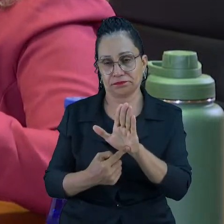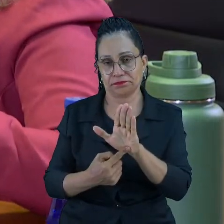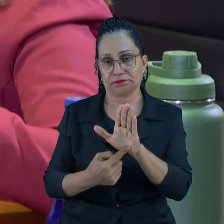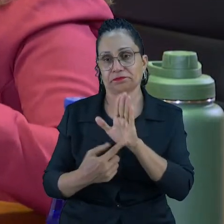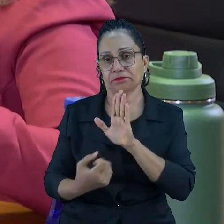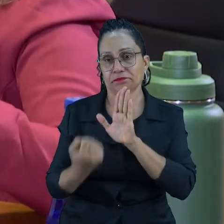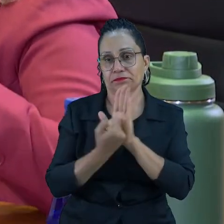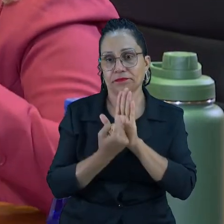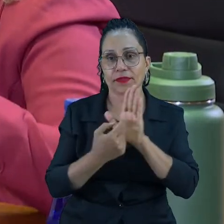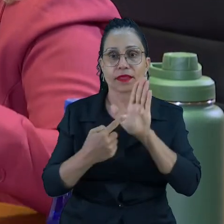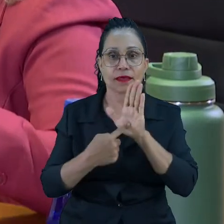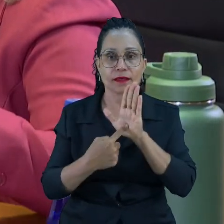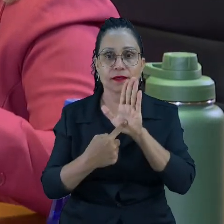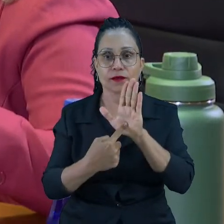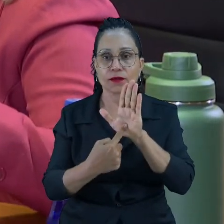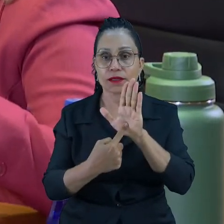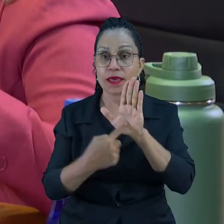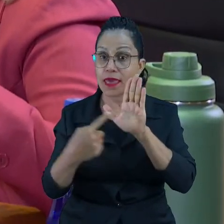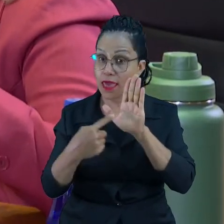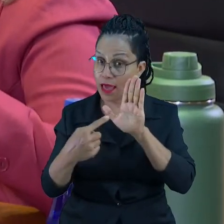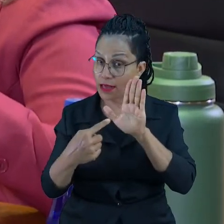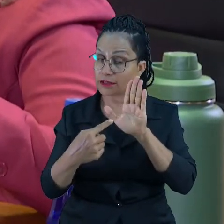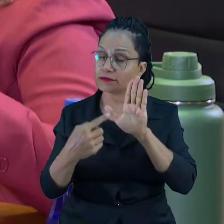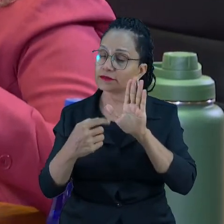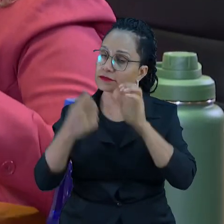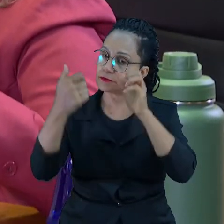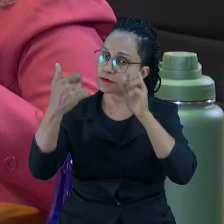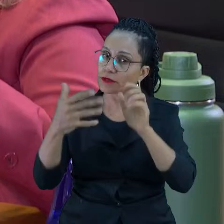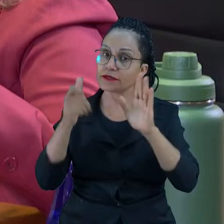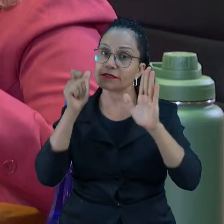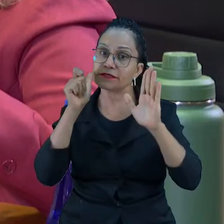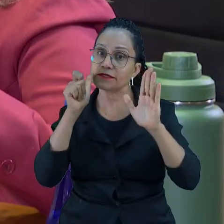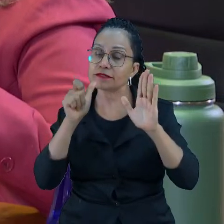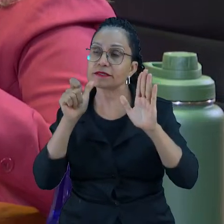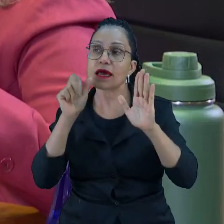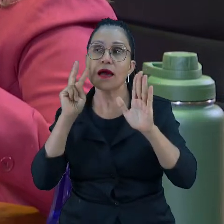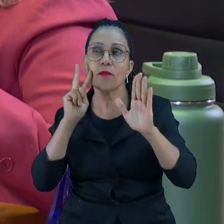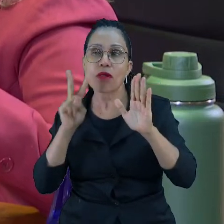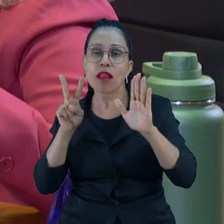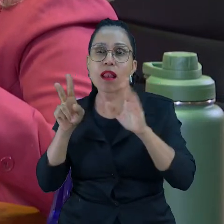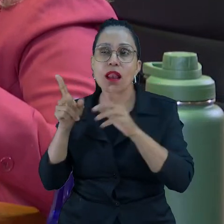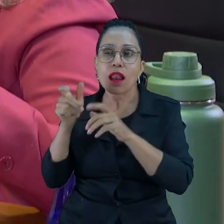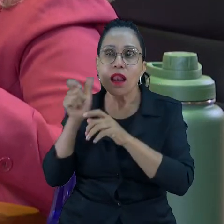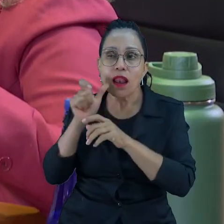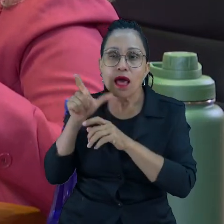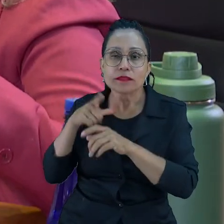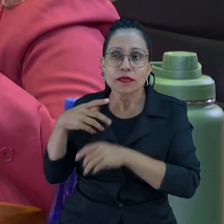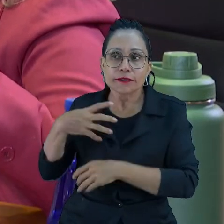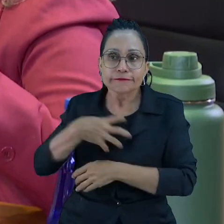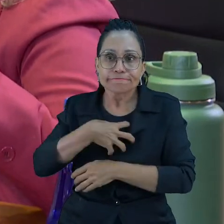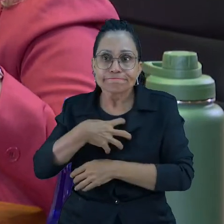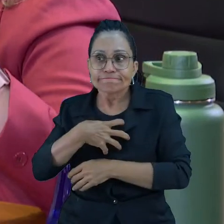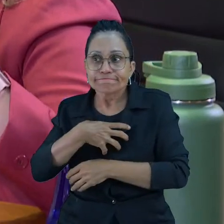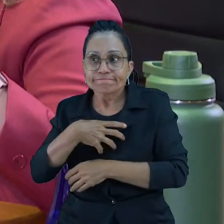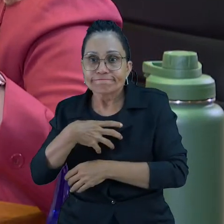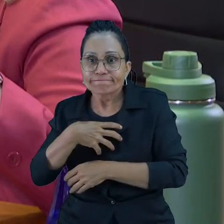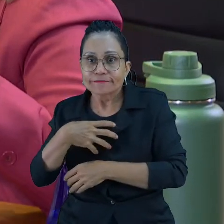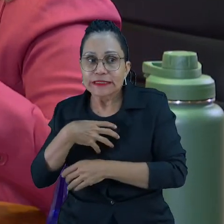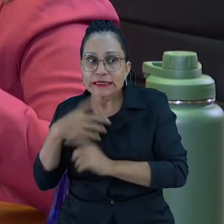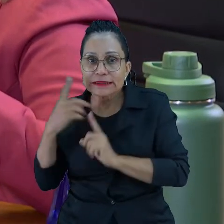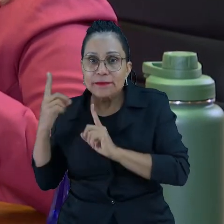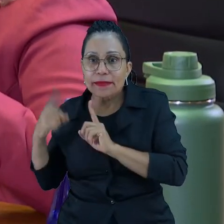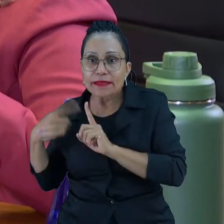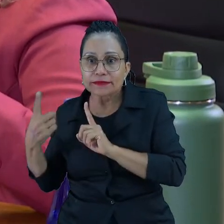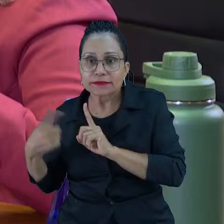selo, né? Falamos, esse é o selo. Então, se você perceber que a mulher está se sentindo, né,